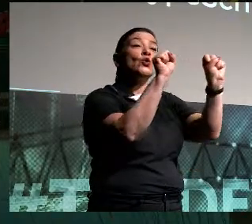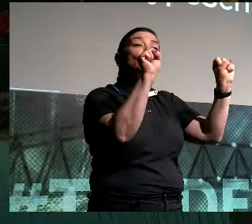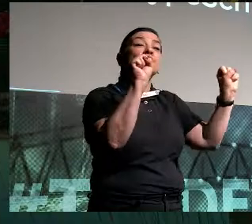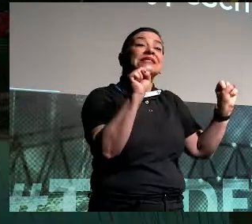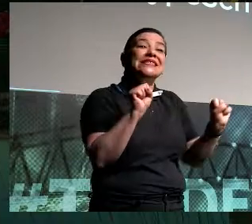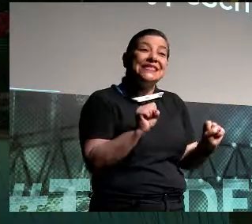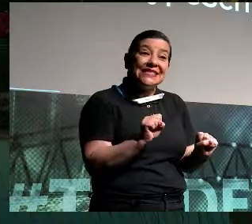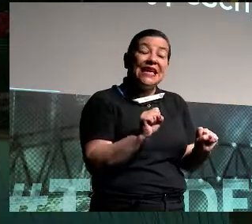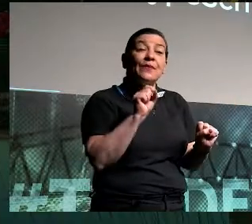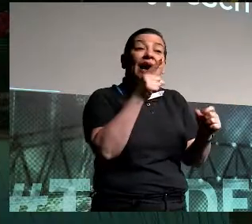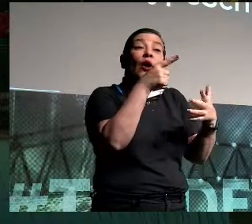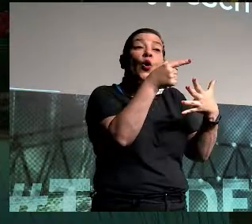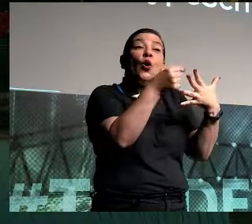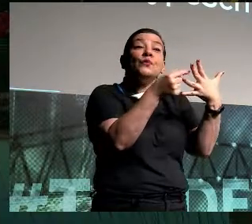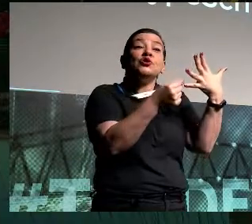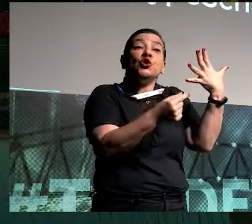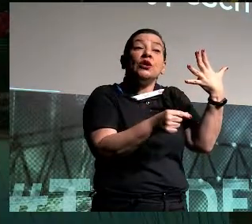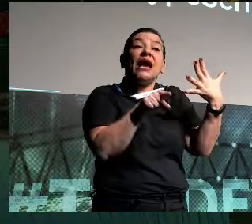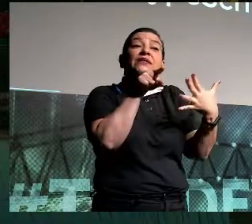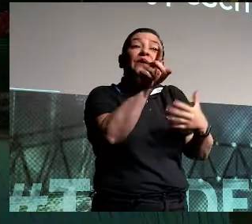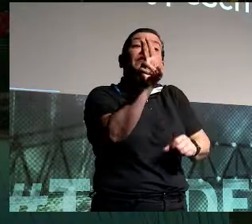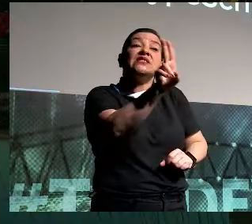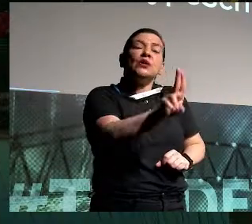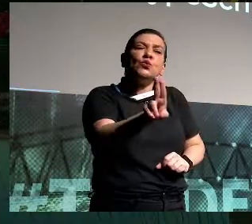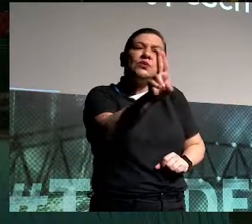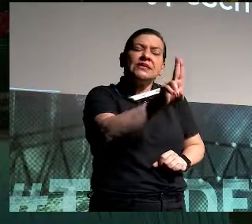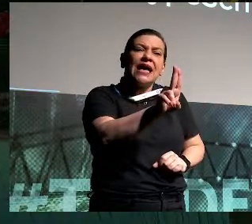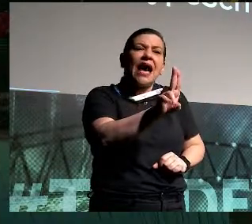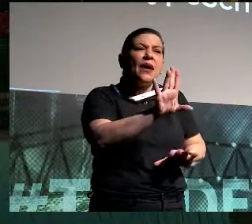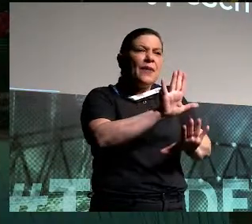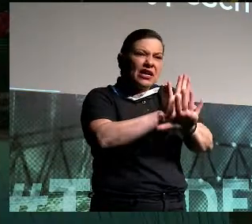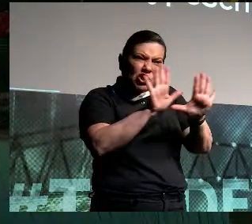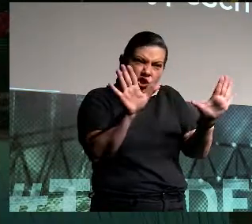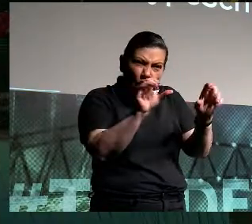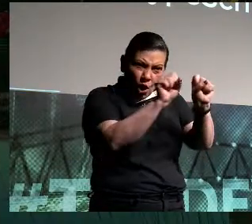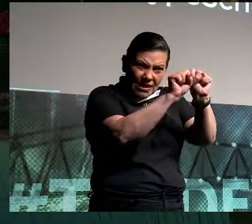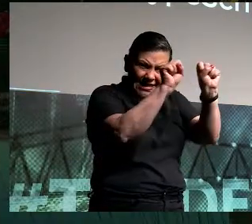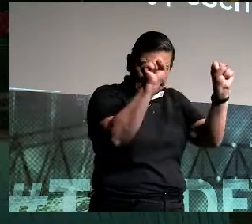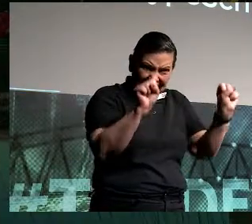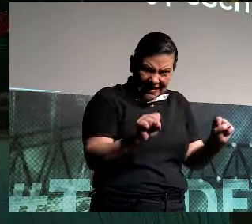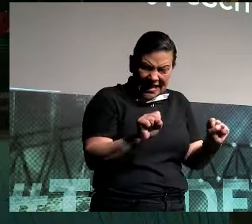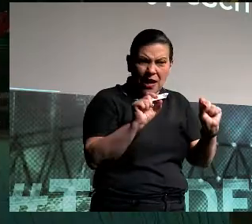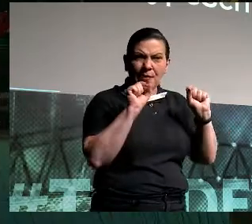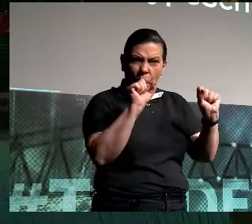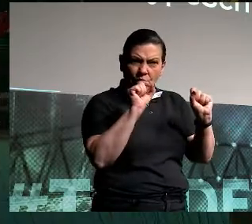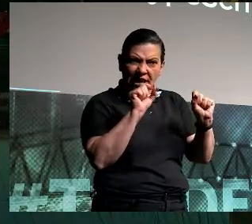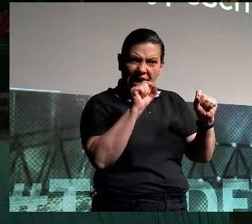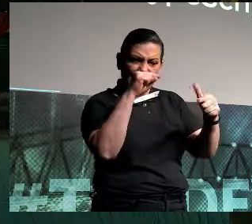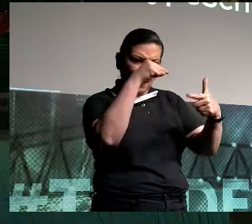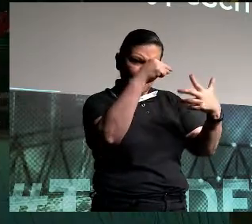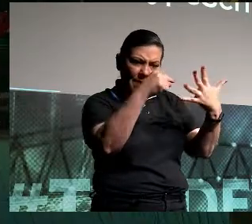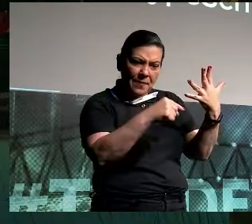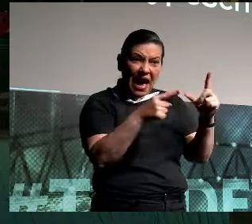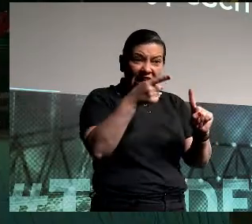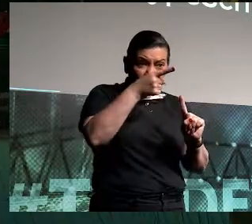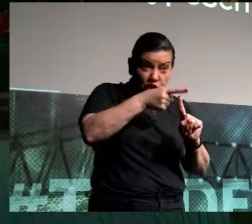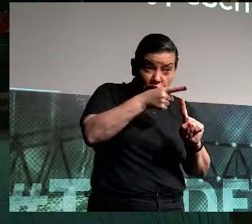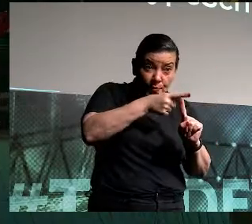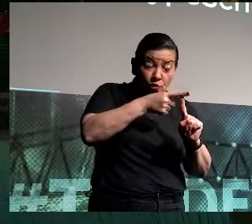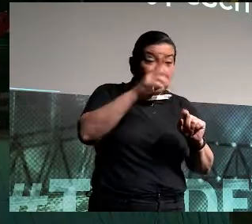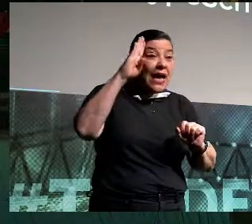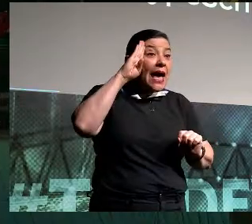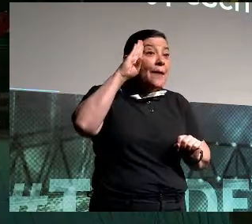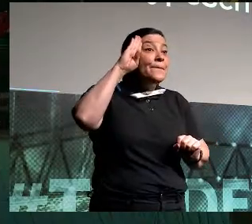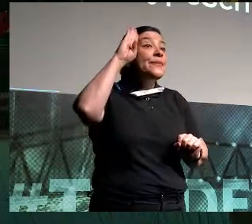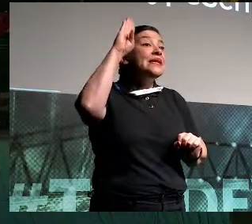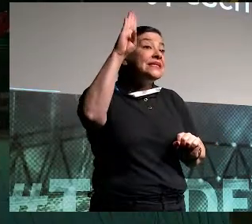tipo opcionais para vocês usarem. Mas mais do que só ter um sistema estático de tipos, o principal motivo pelo